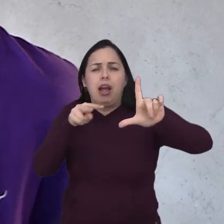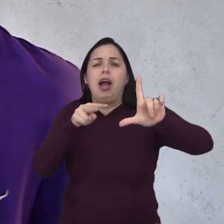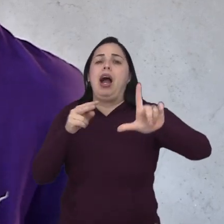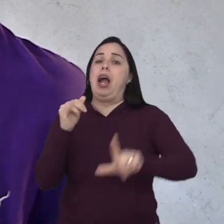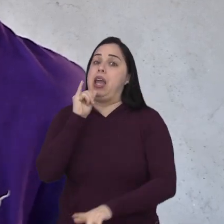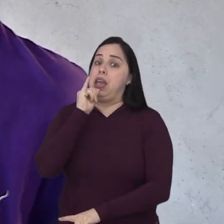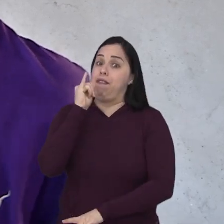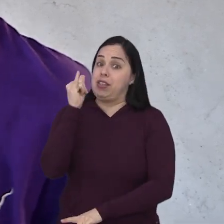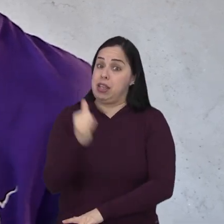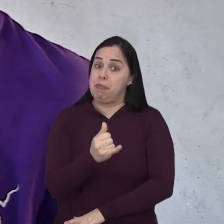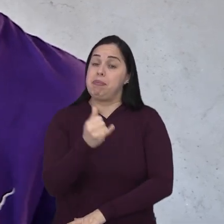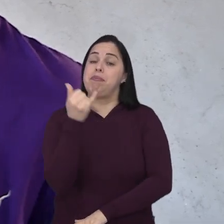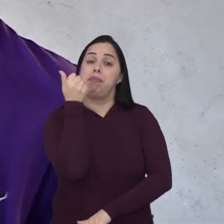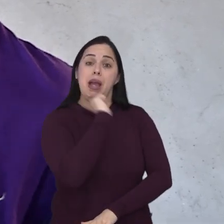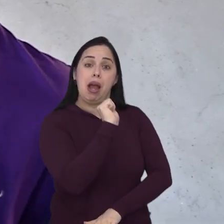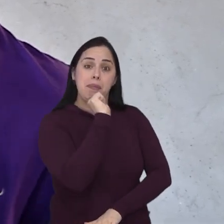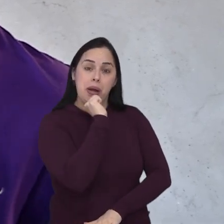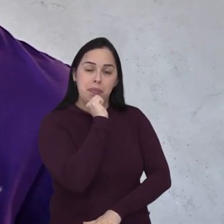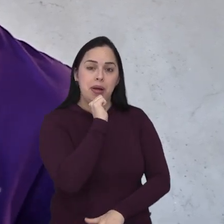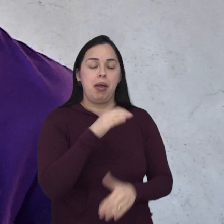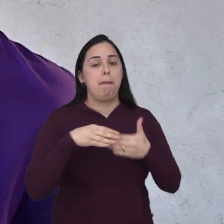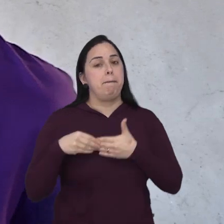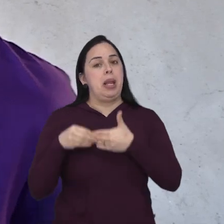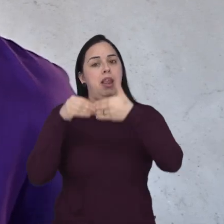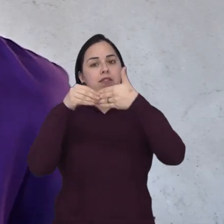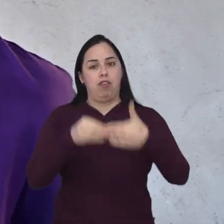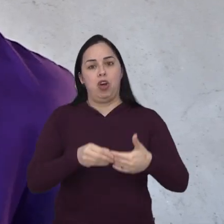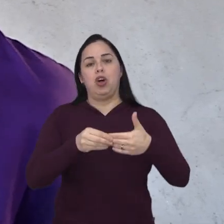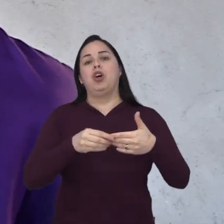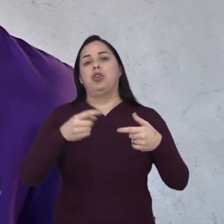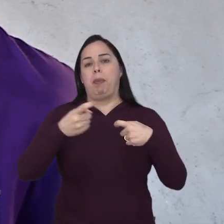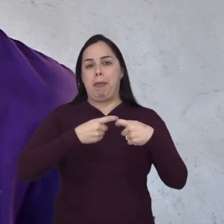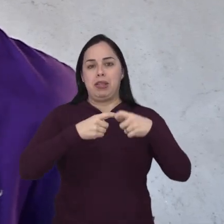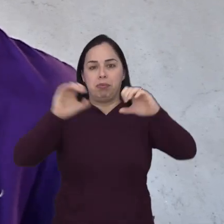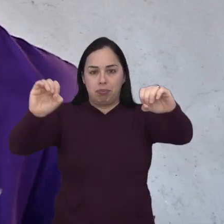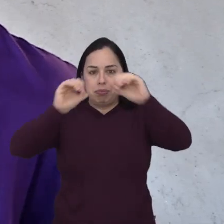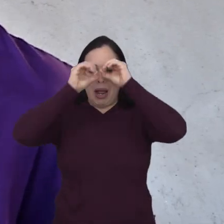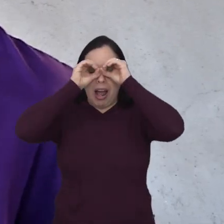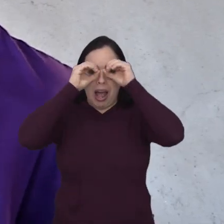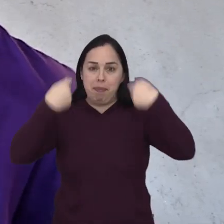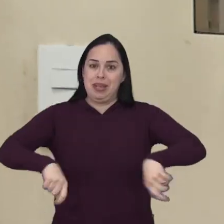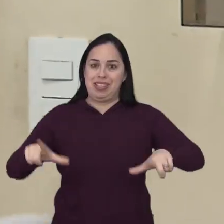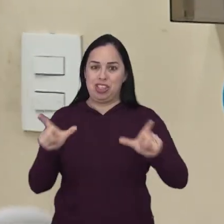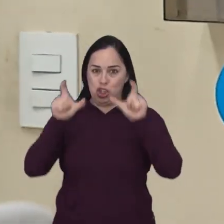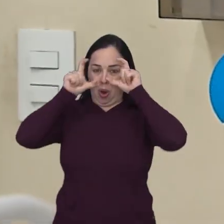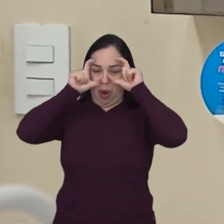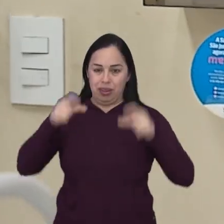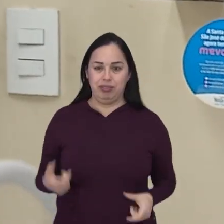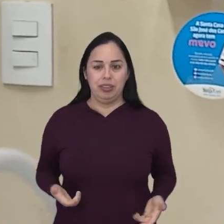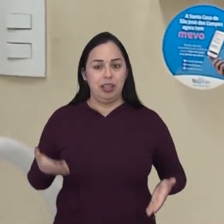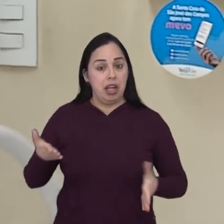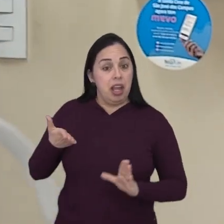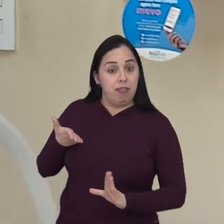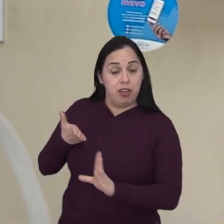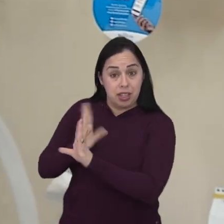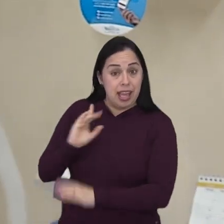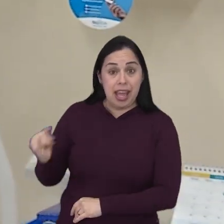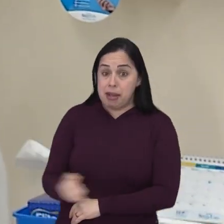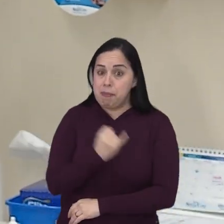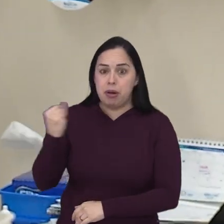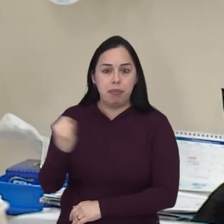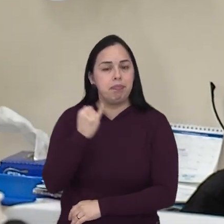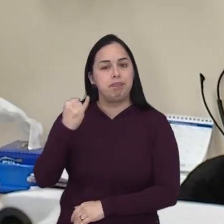direito. Daí eu tive que avisar minha mãe foi fazer o teste, daí eu precisei usar óculos. No caso do Felipe, essa descoberta